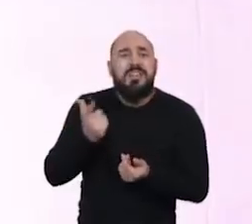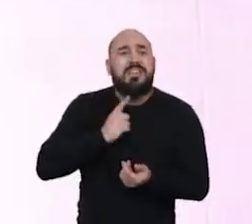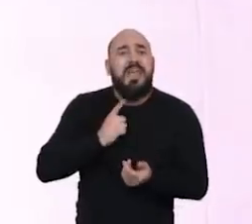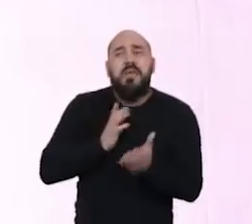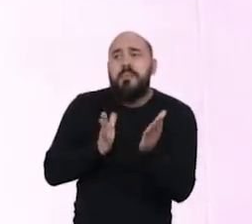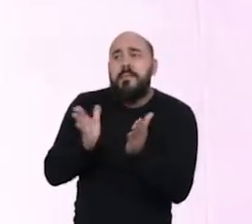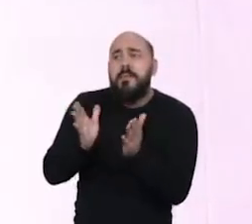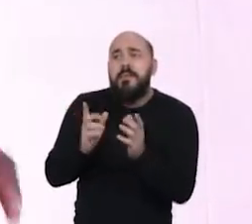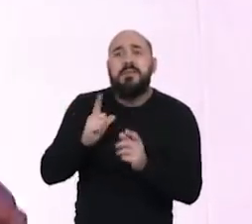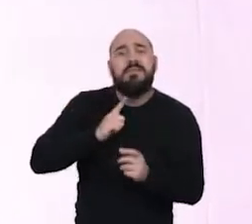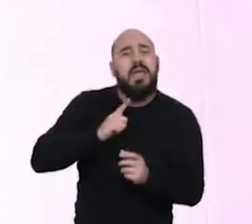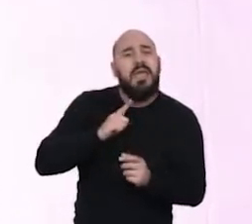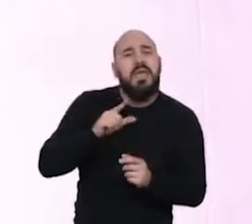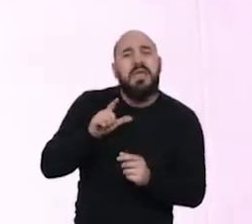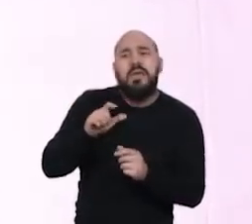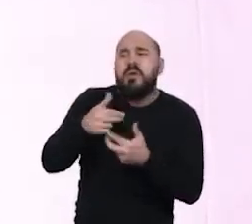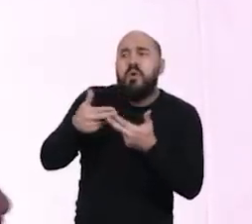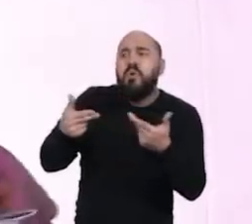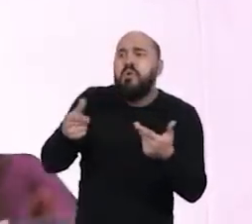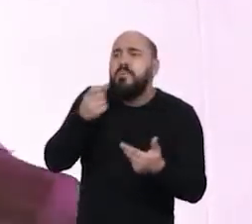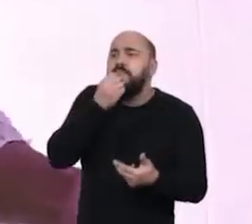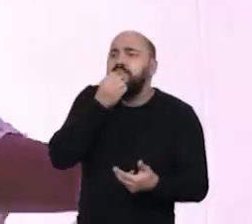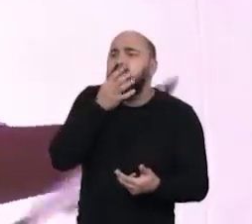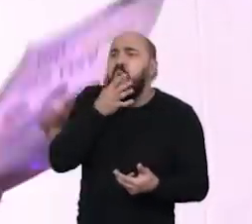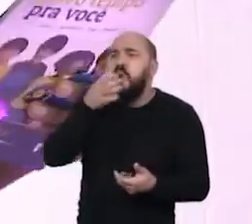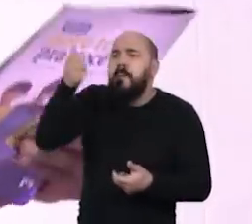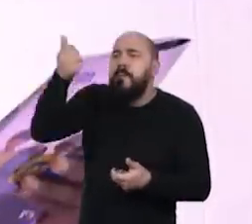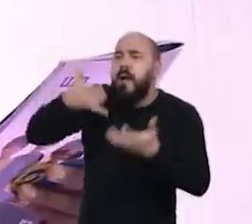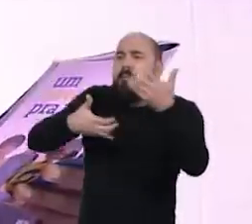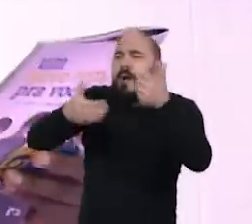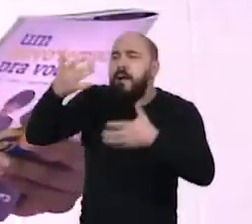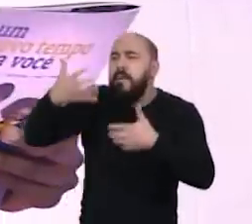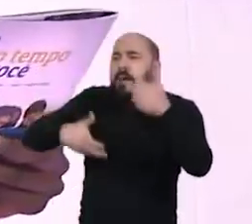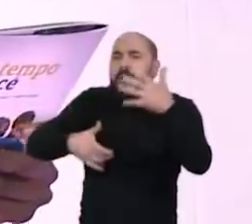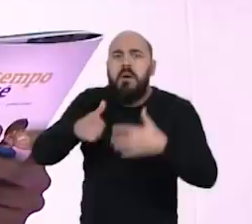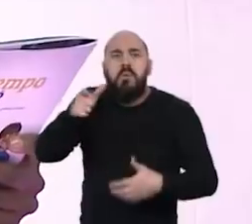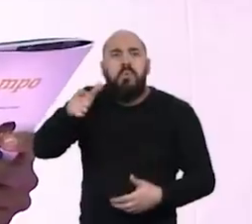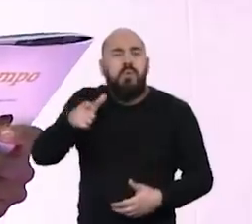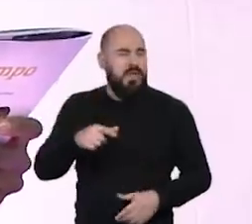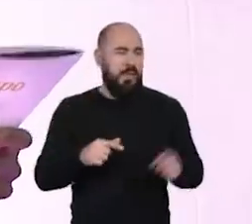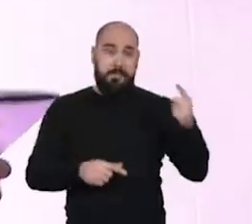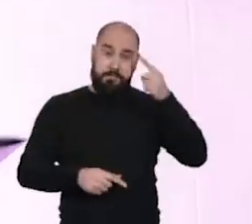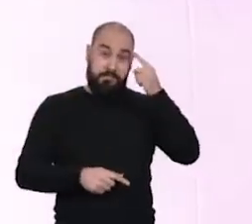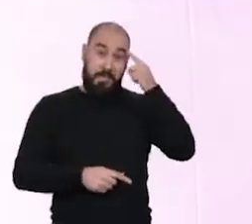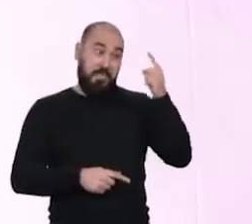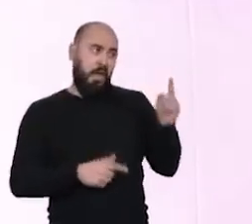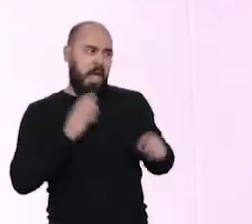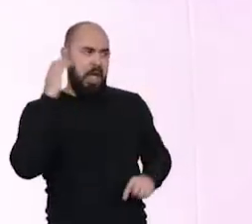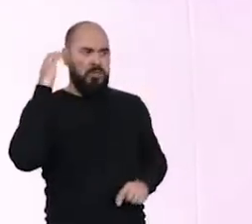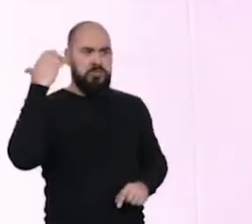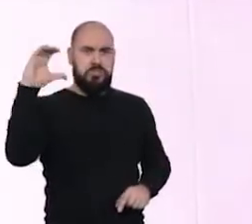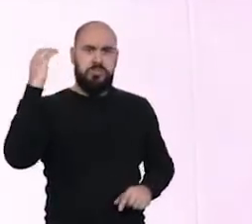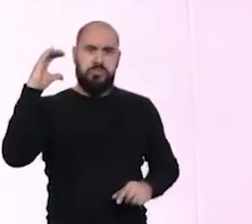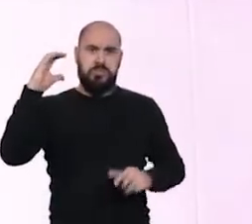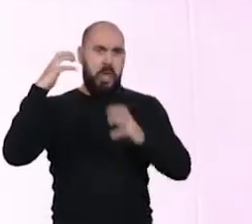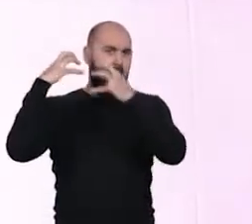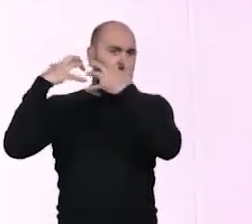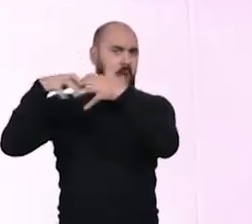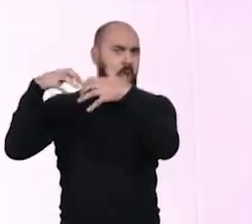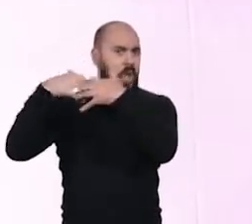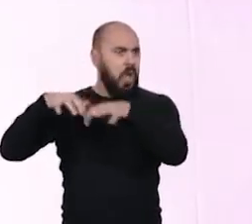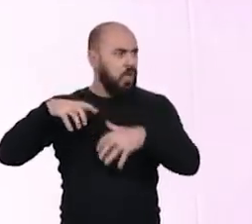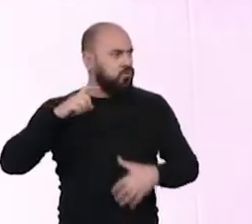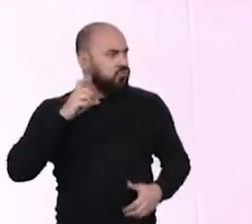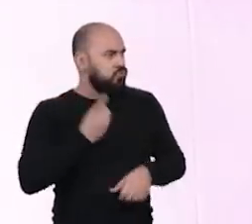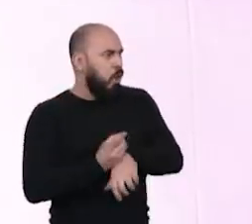realidade. Então, você não vai, olha, nossa, mas eu estou aqui pensando, ela é neurocientista, né? Está tão difícil. Imagina, você está acompanhando a